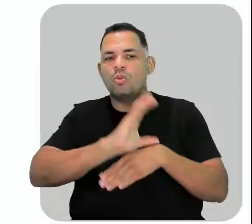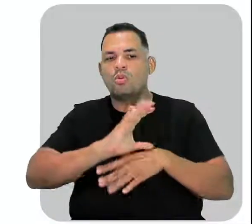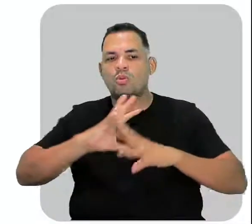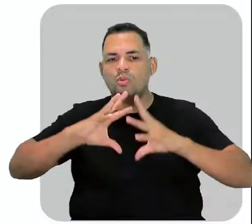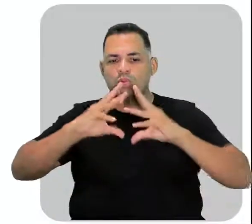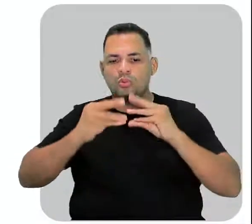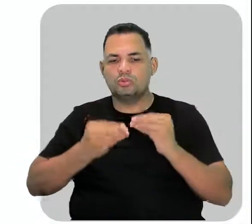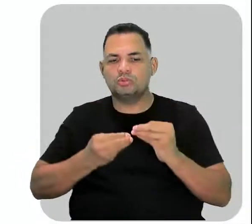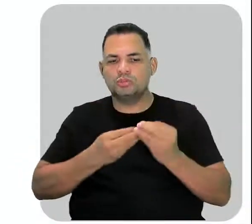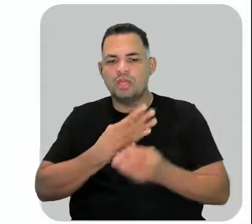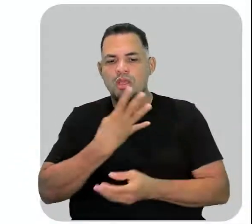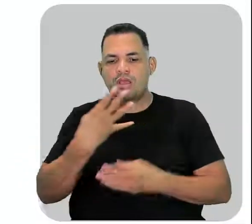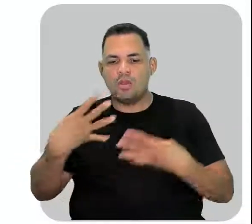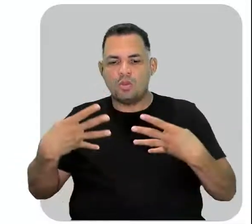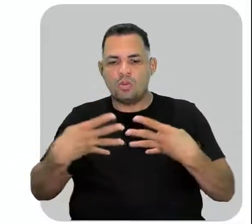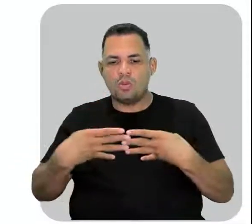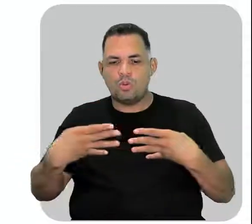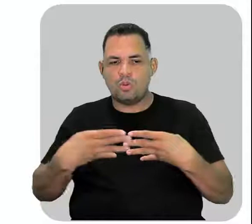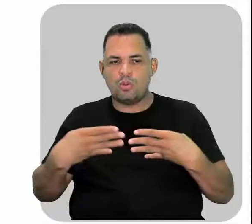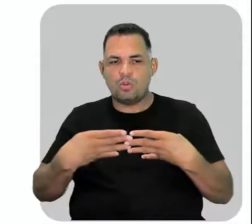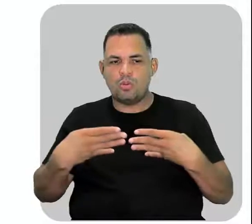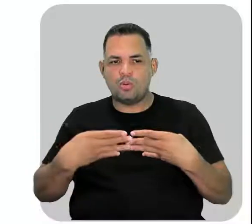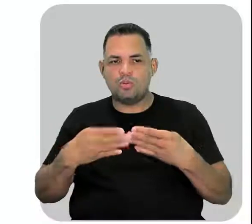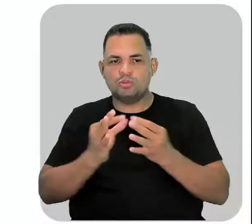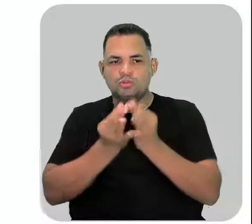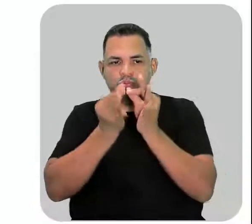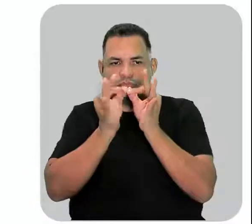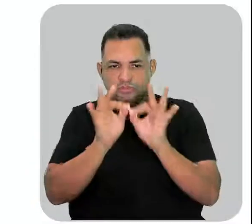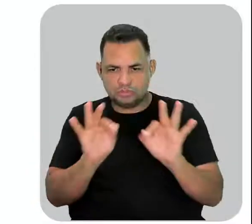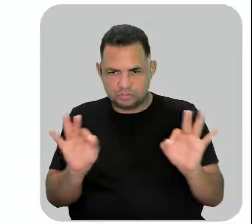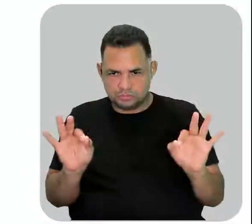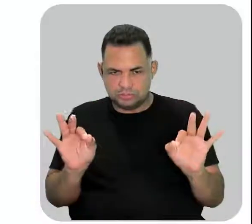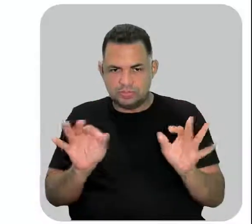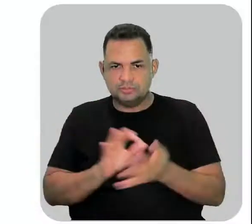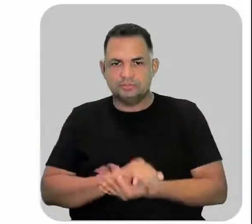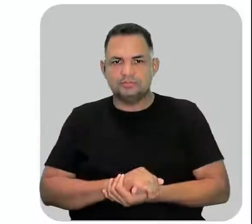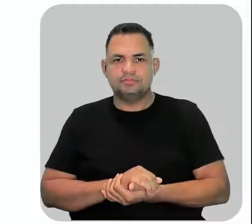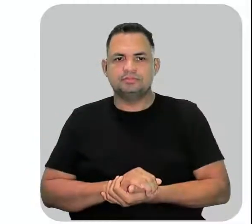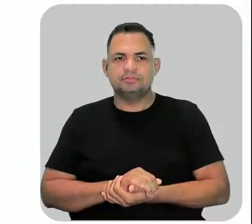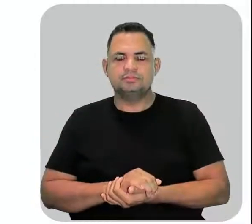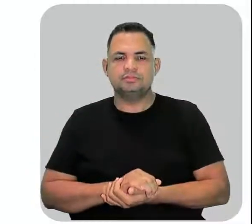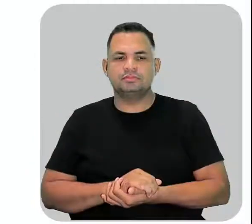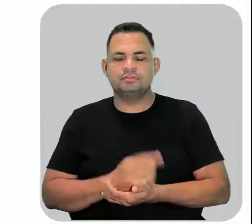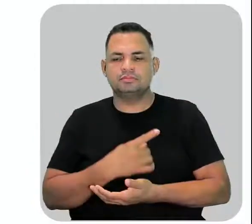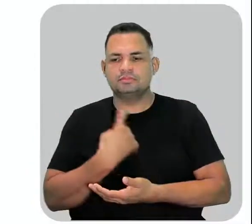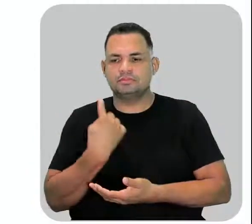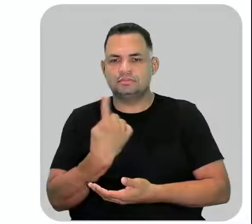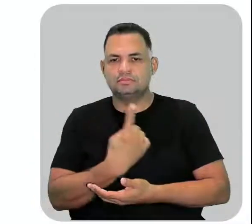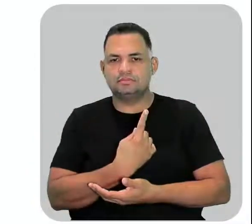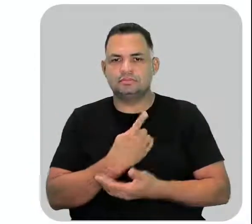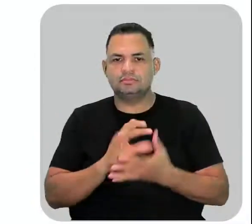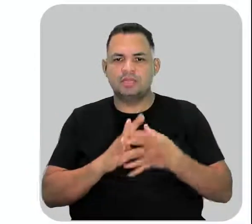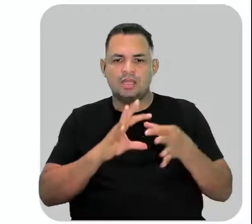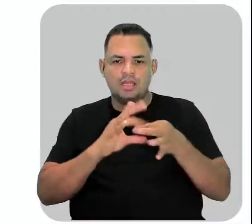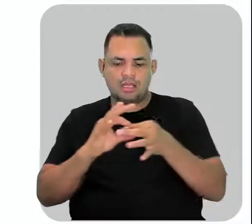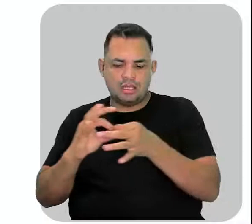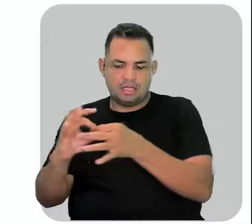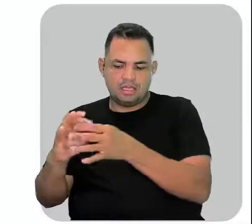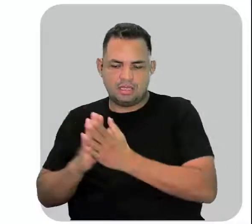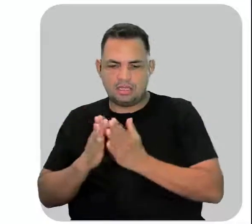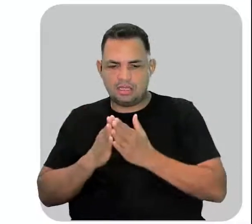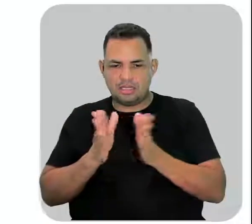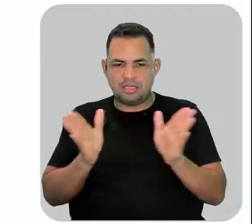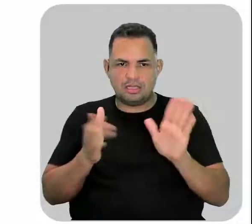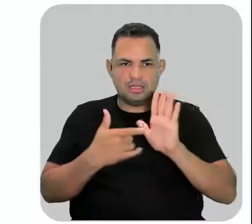todas as suas 4 ligações do tipo simples. Então, nós temos cadeias abertas